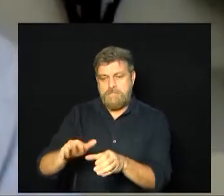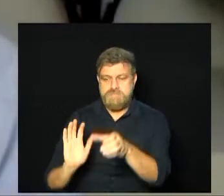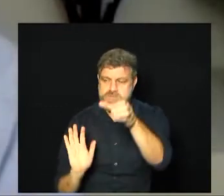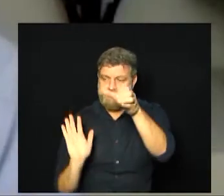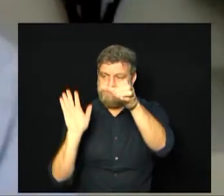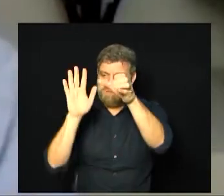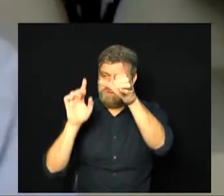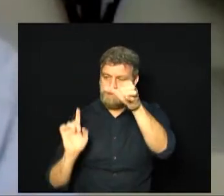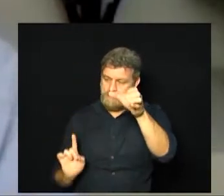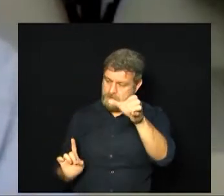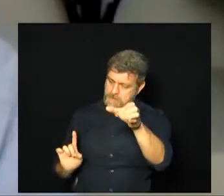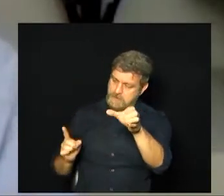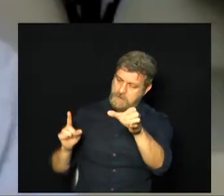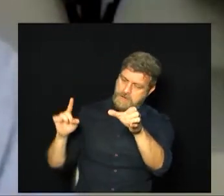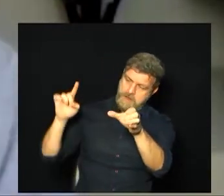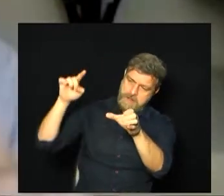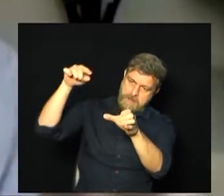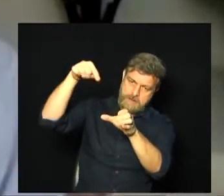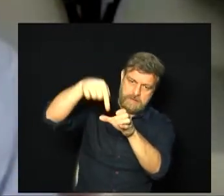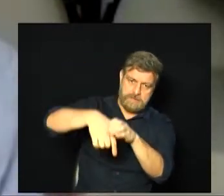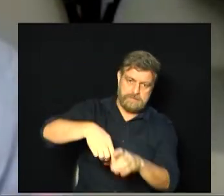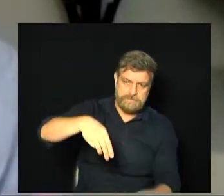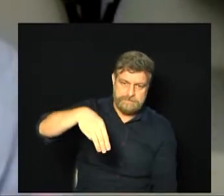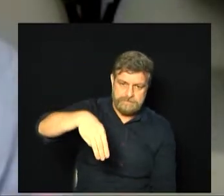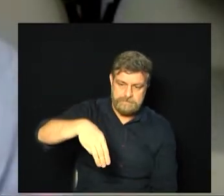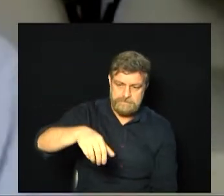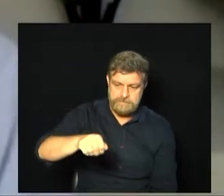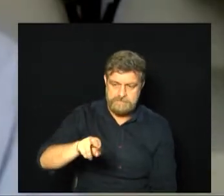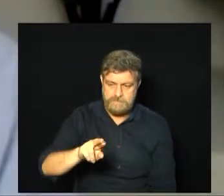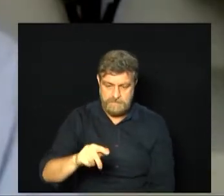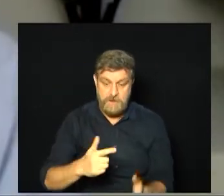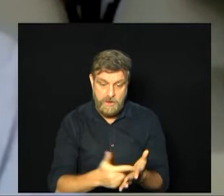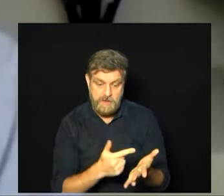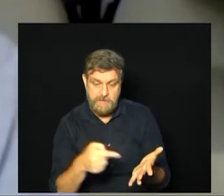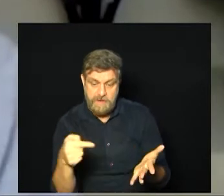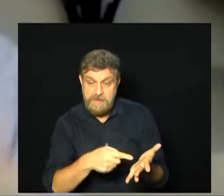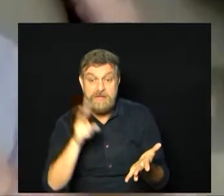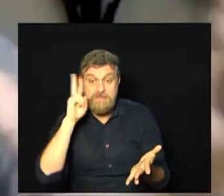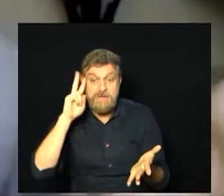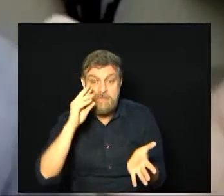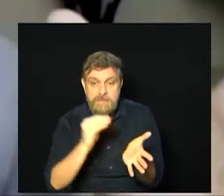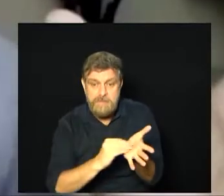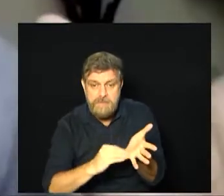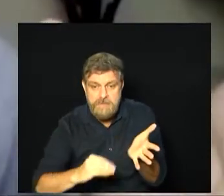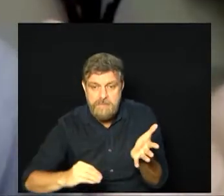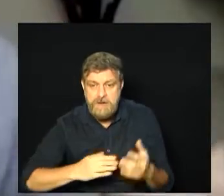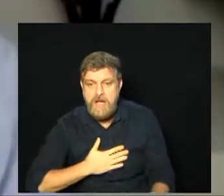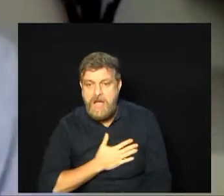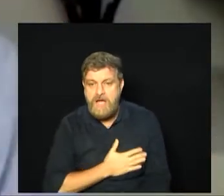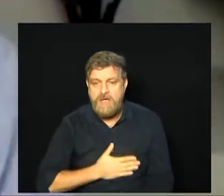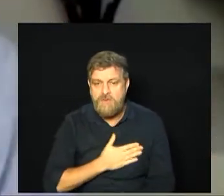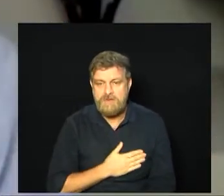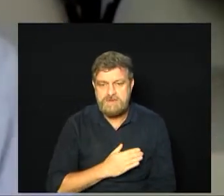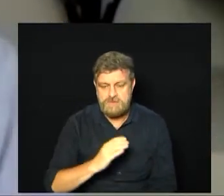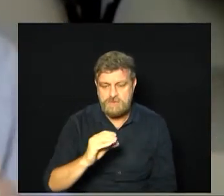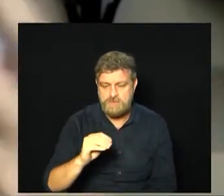com essa cesta do Marcel. Eu descrevo ela muito bem aqui no livro. Que legal. Então, assim, eu gosto muito do